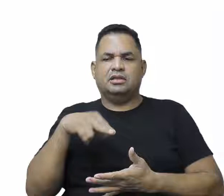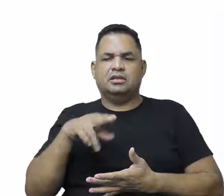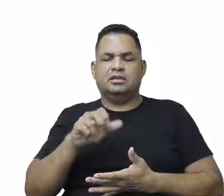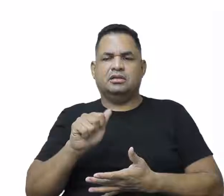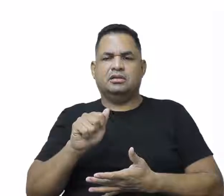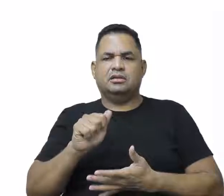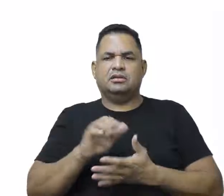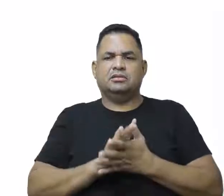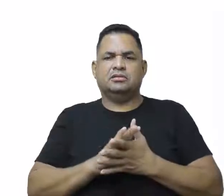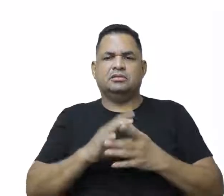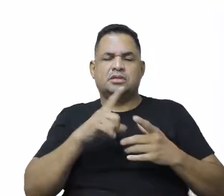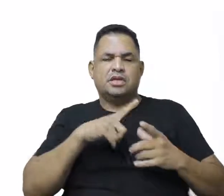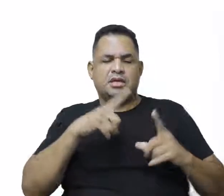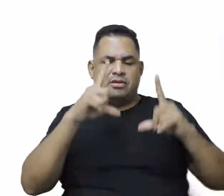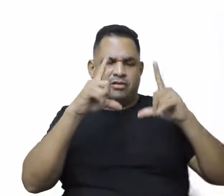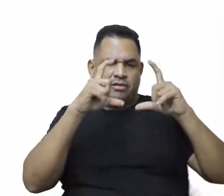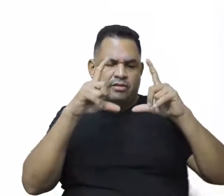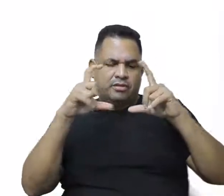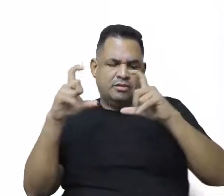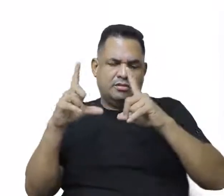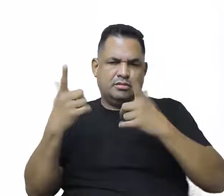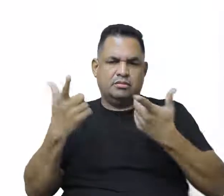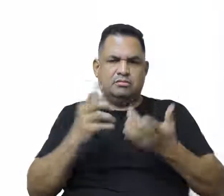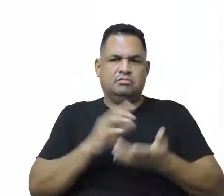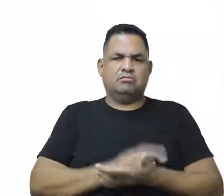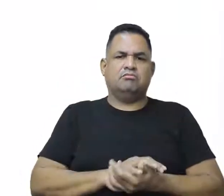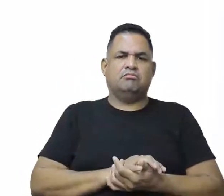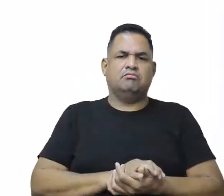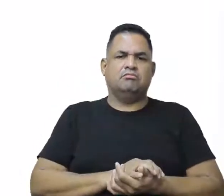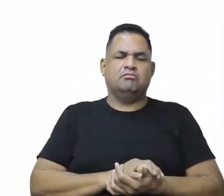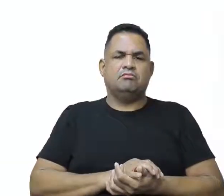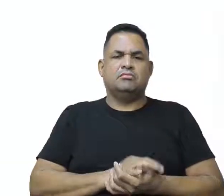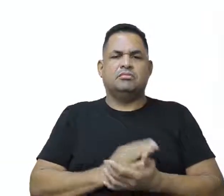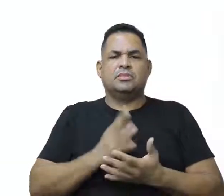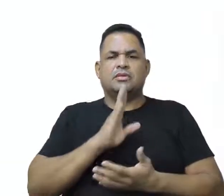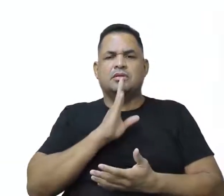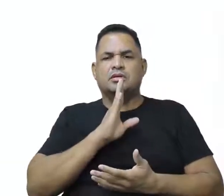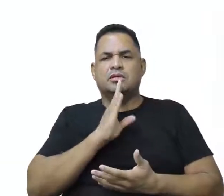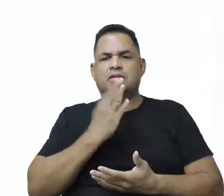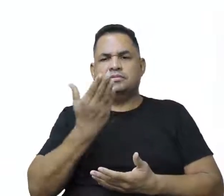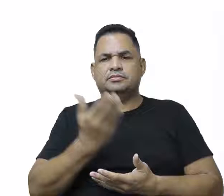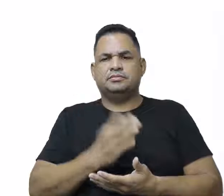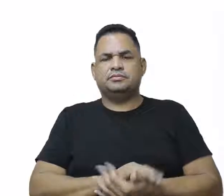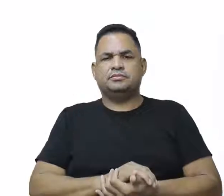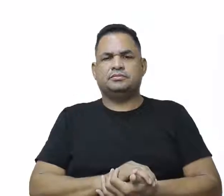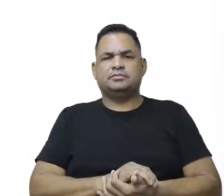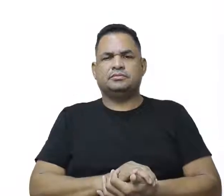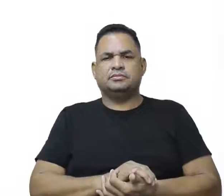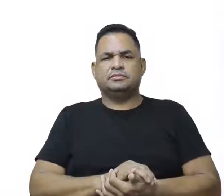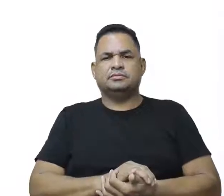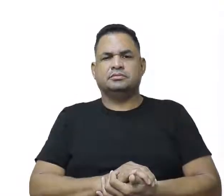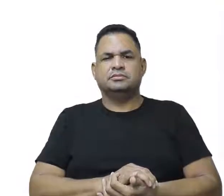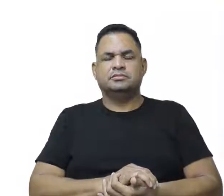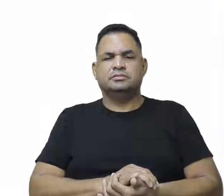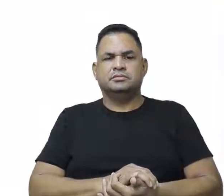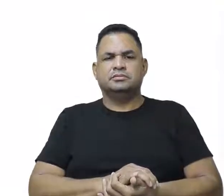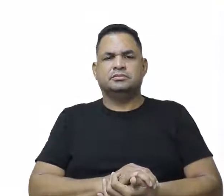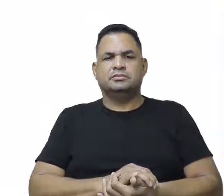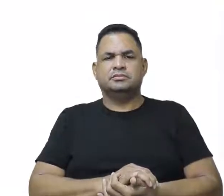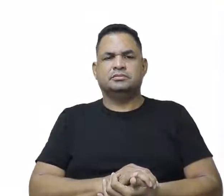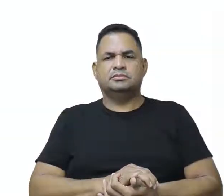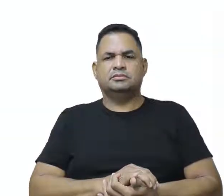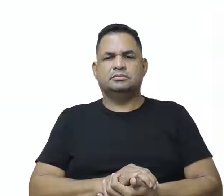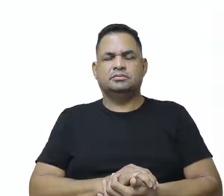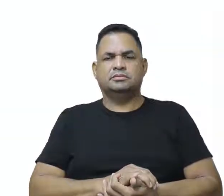tem fotos, relatos, e ele conheceu ali essa etnia, tá certo?